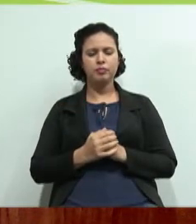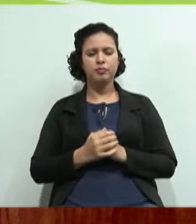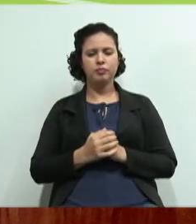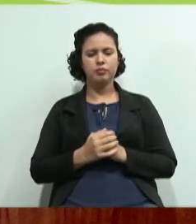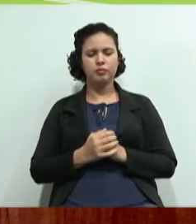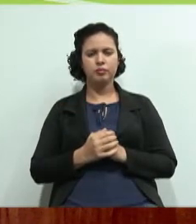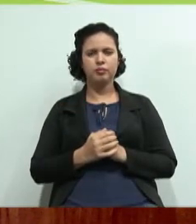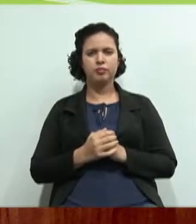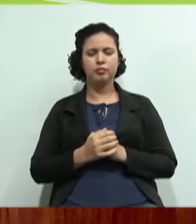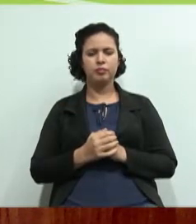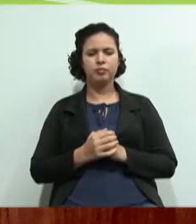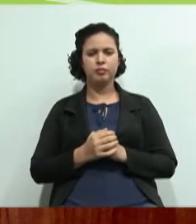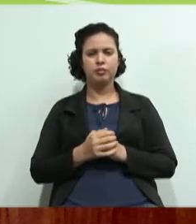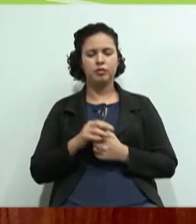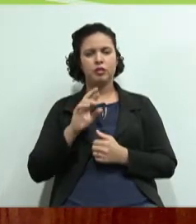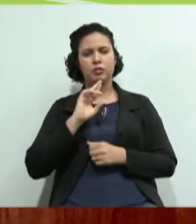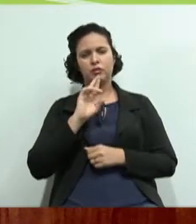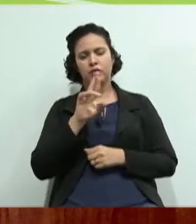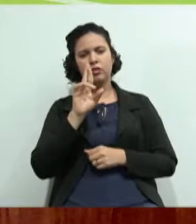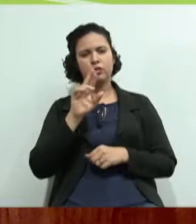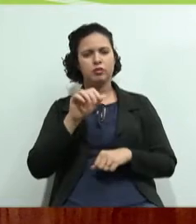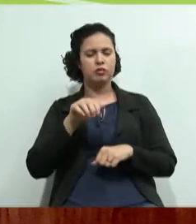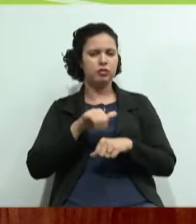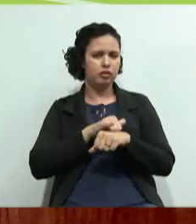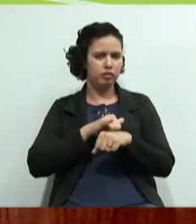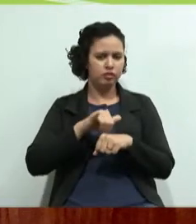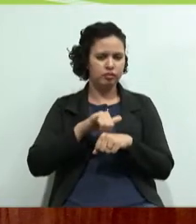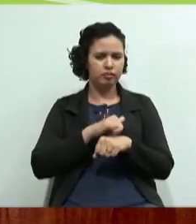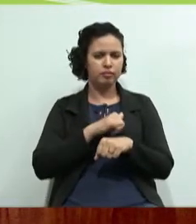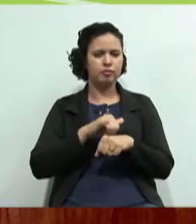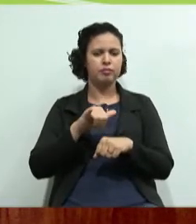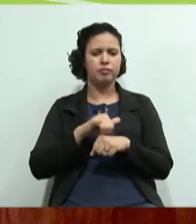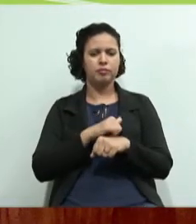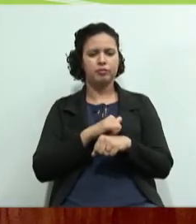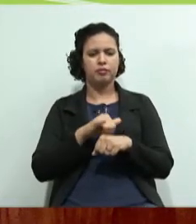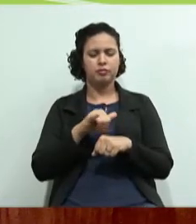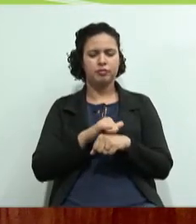pelo resultado de técnicas de caráter